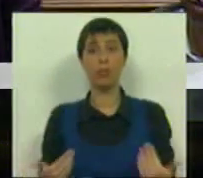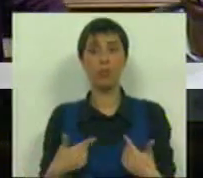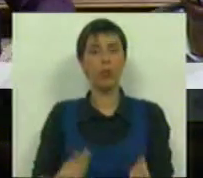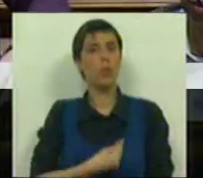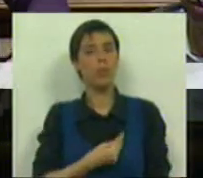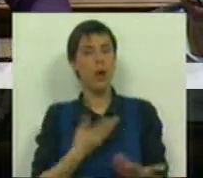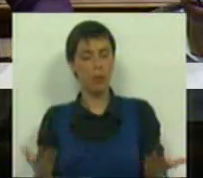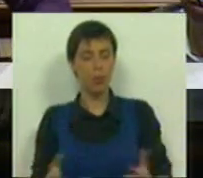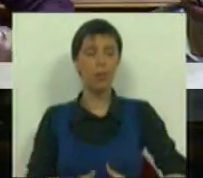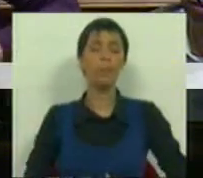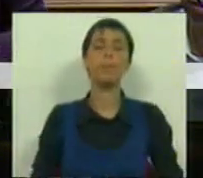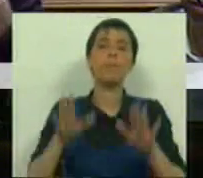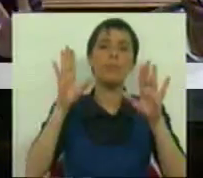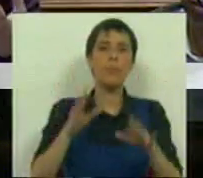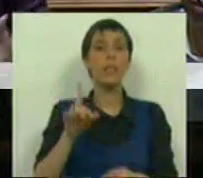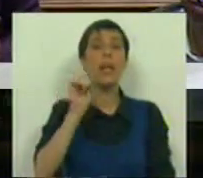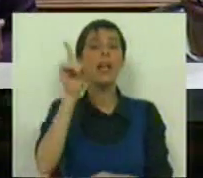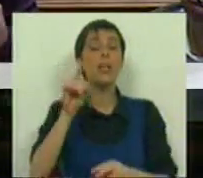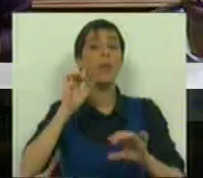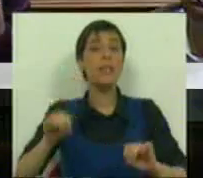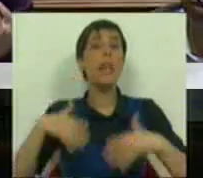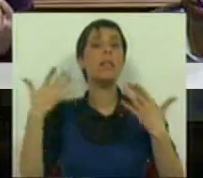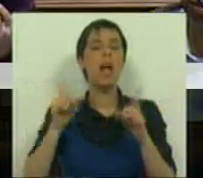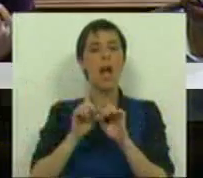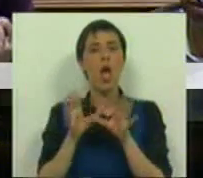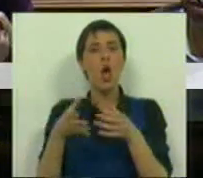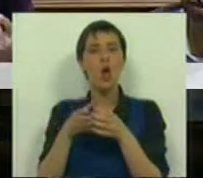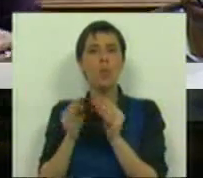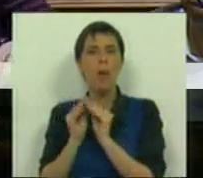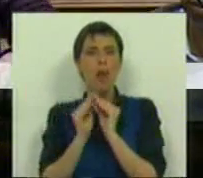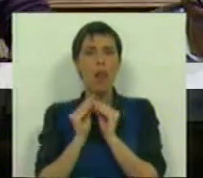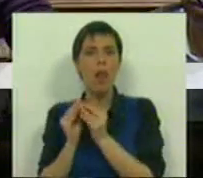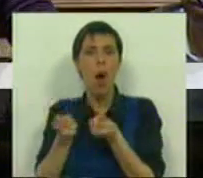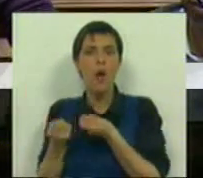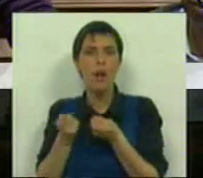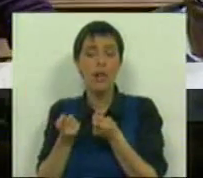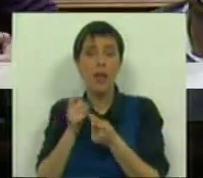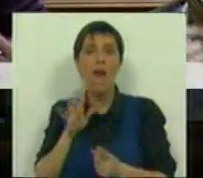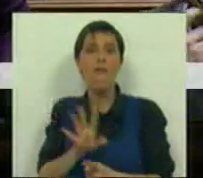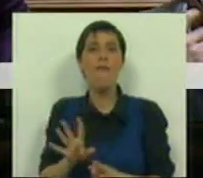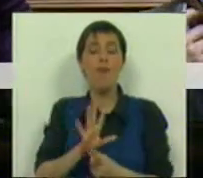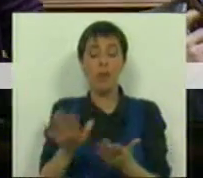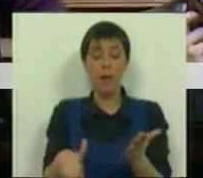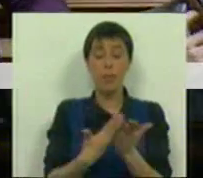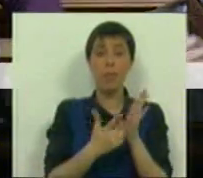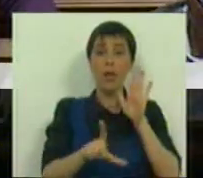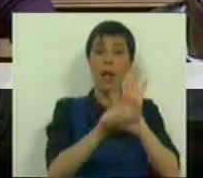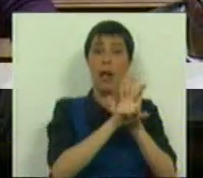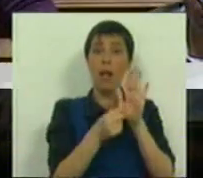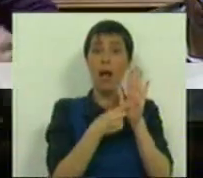nos preocupa. Mas a questão de fundo é a mesma questão dos grupos organizados e a forma como a proposta de